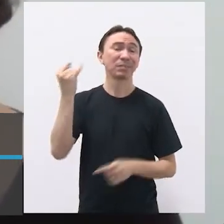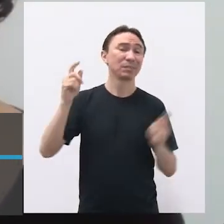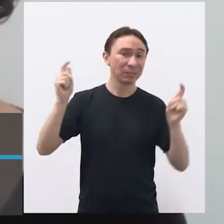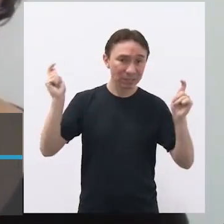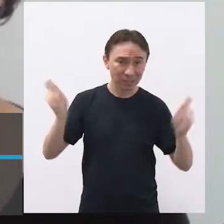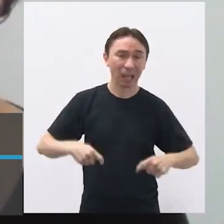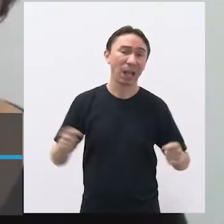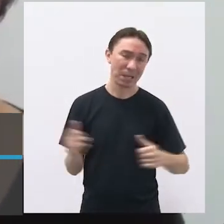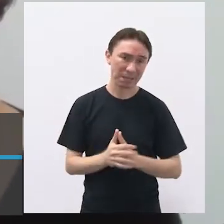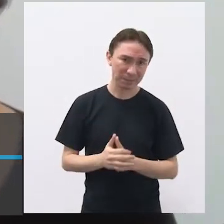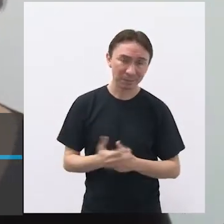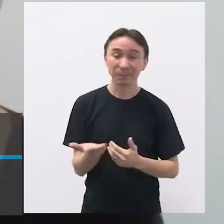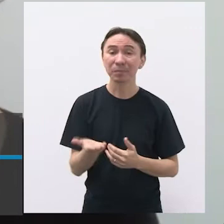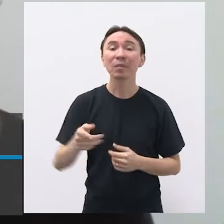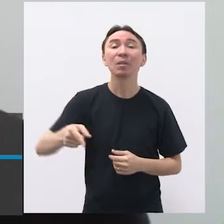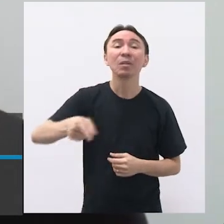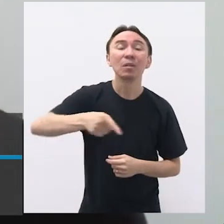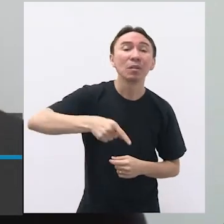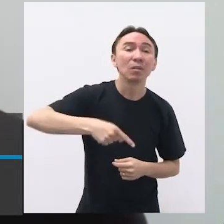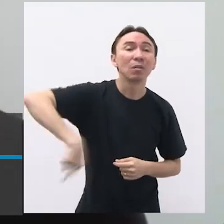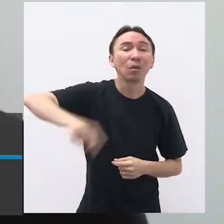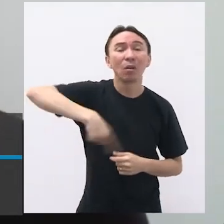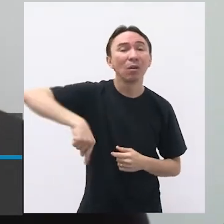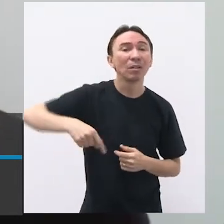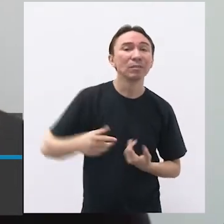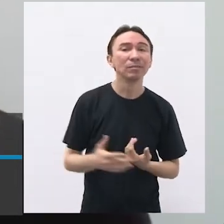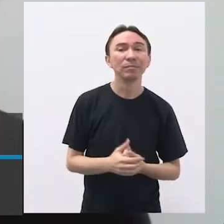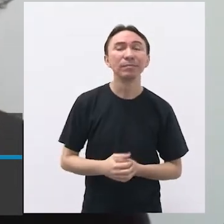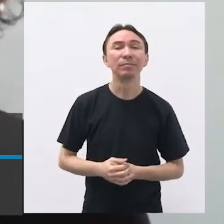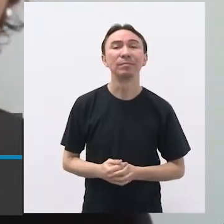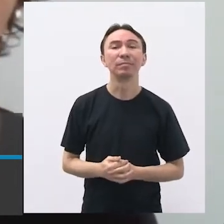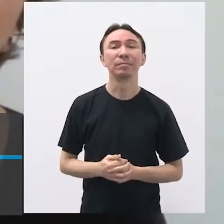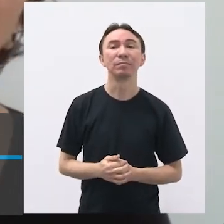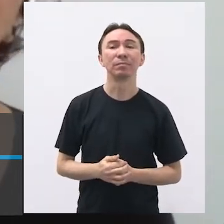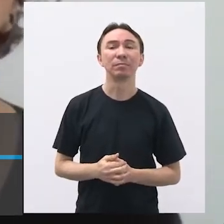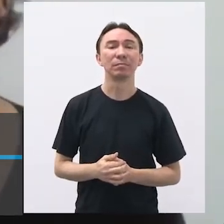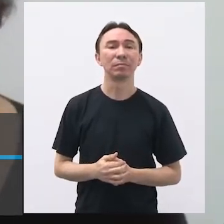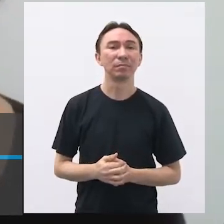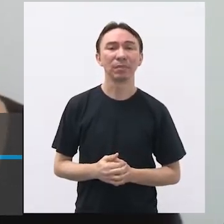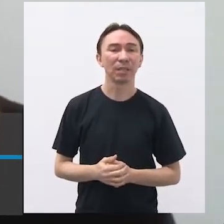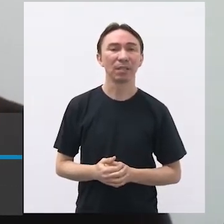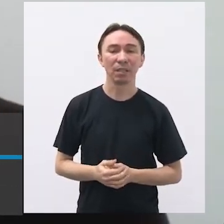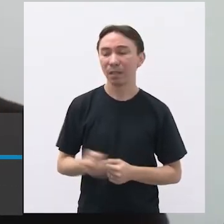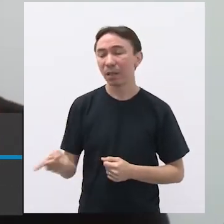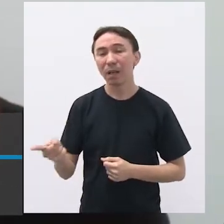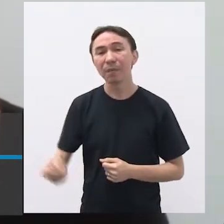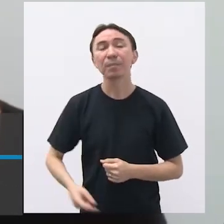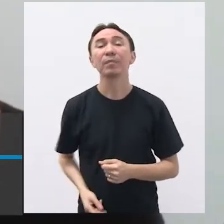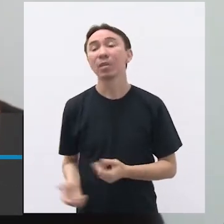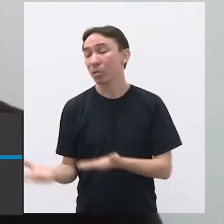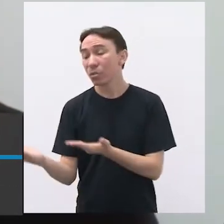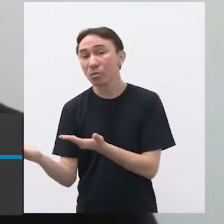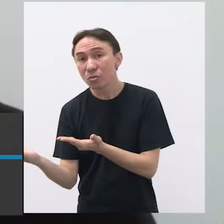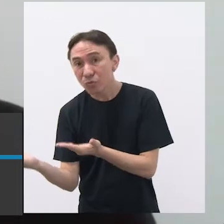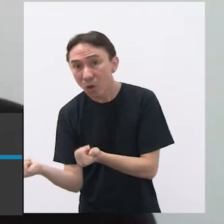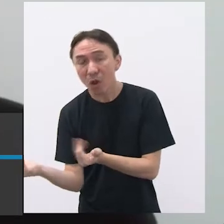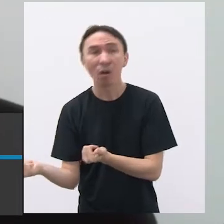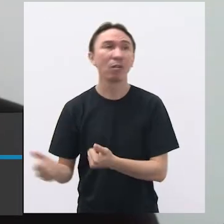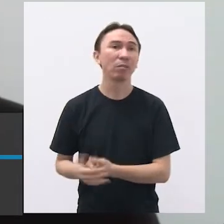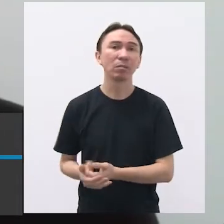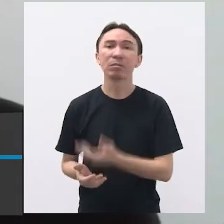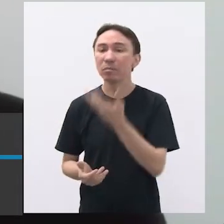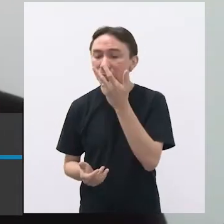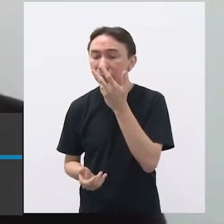como isso impacta aí em relação a jovens e crianças terem aí